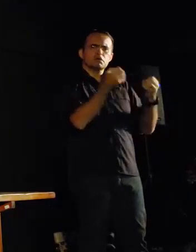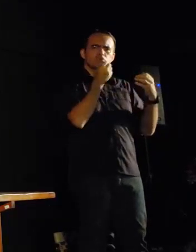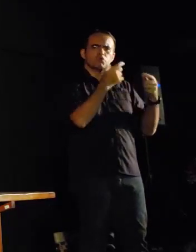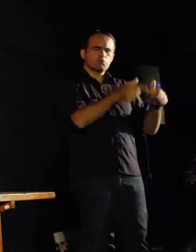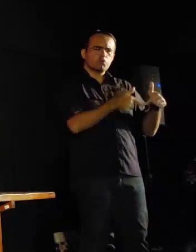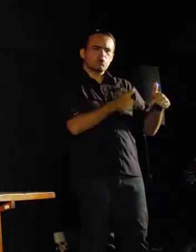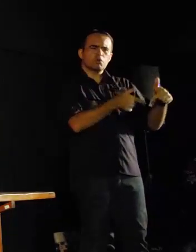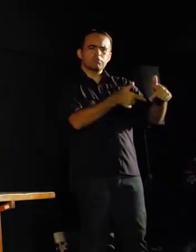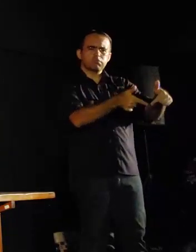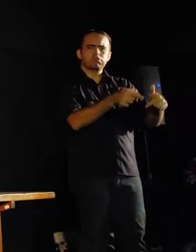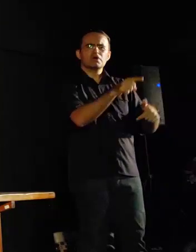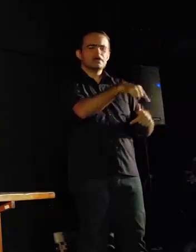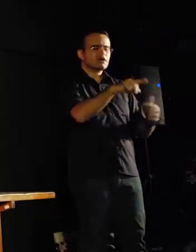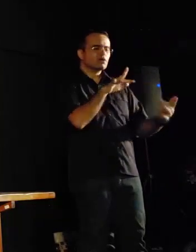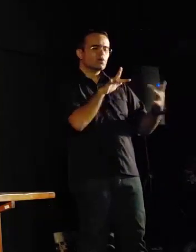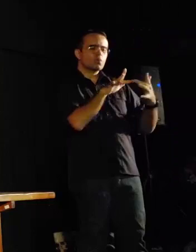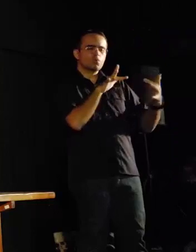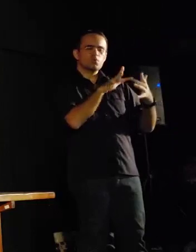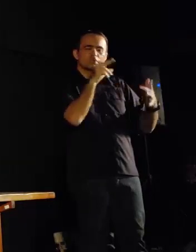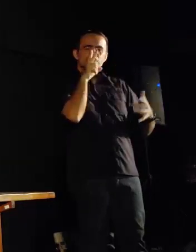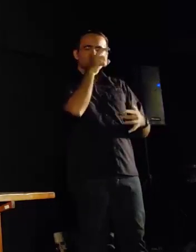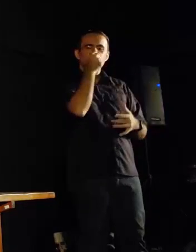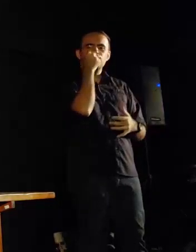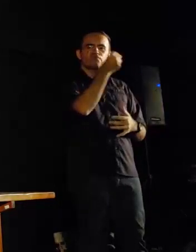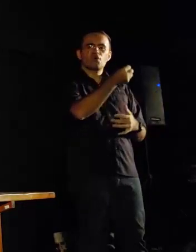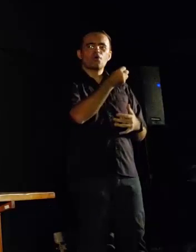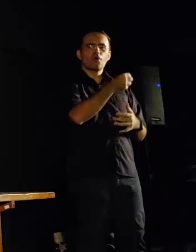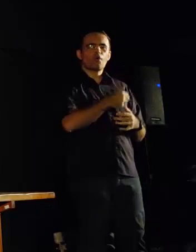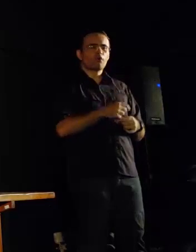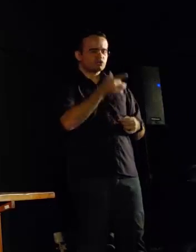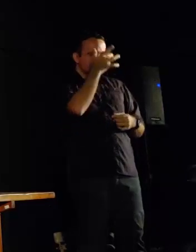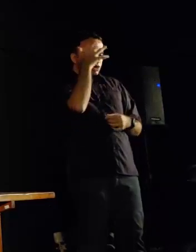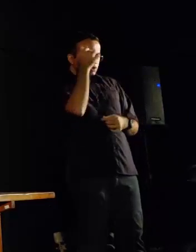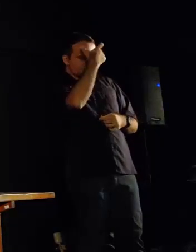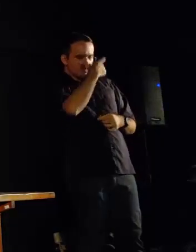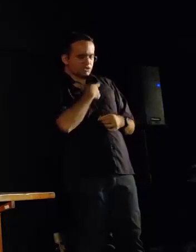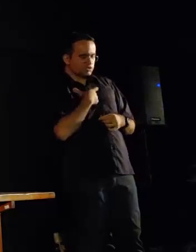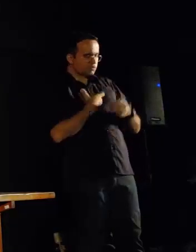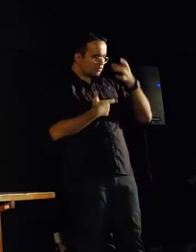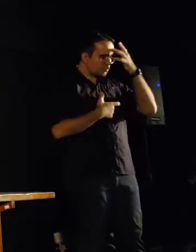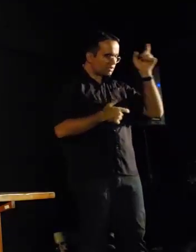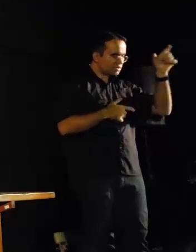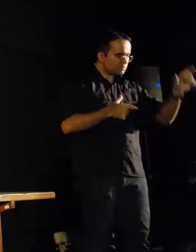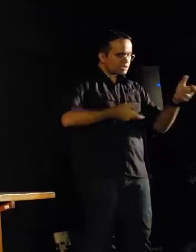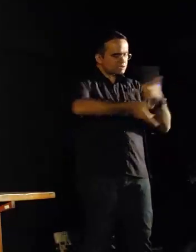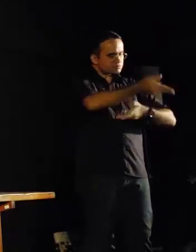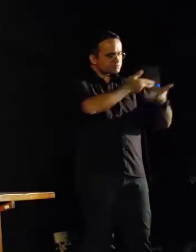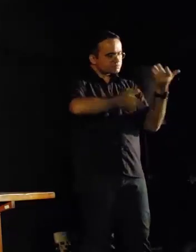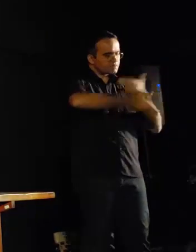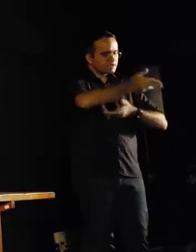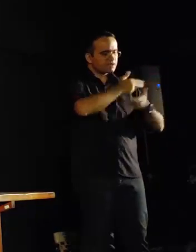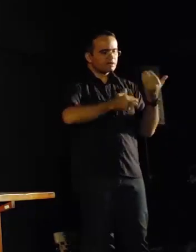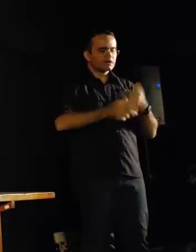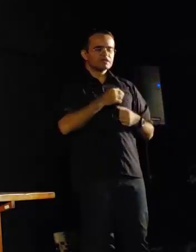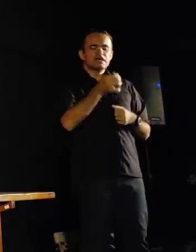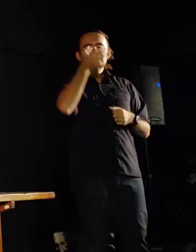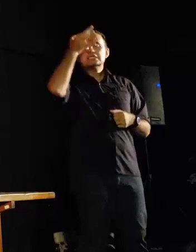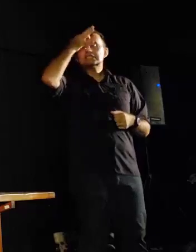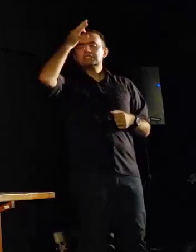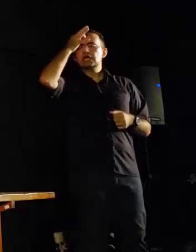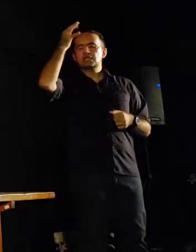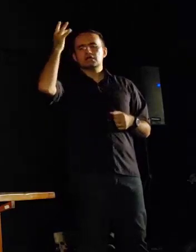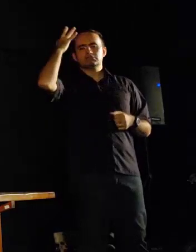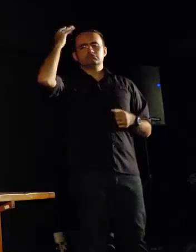era o contato forte entre vida intelectual e vida nacional. Certo? Esse é o país de Josué